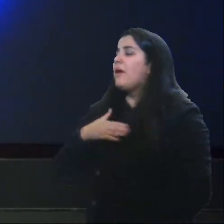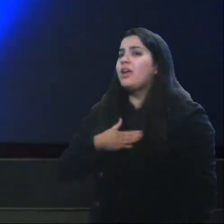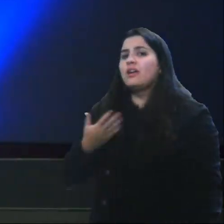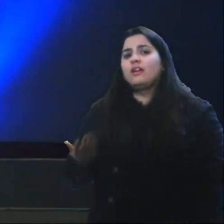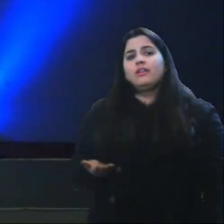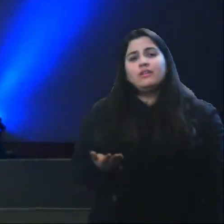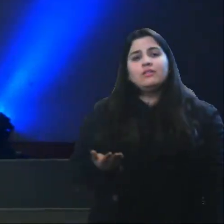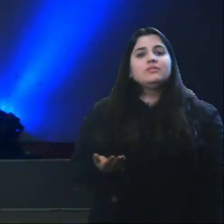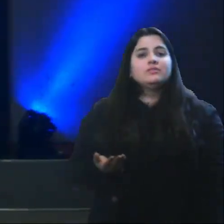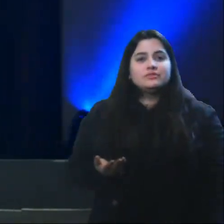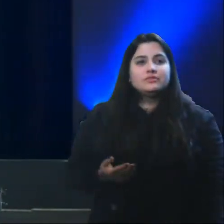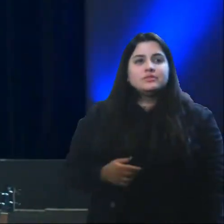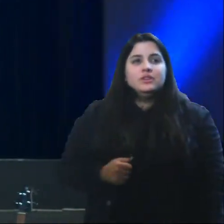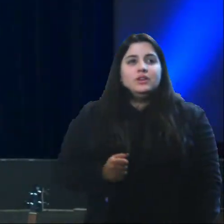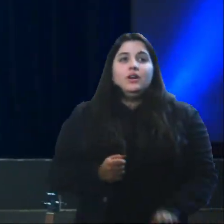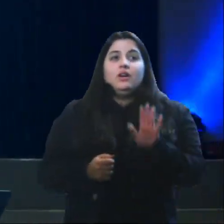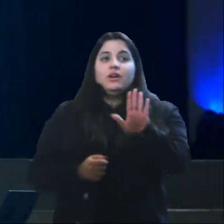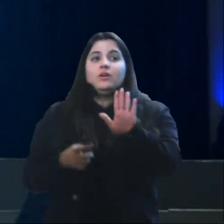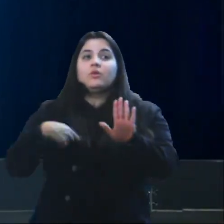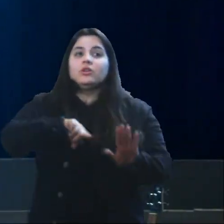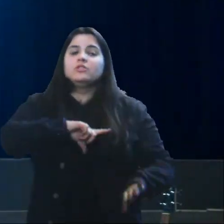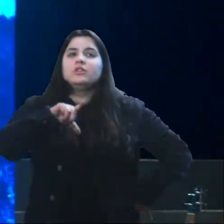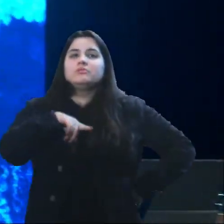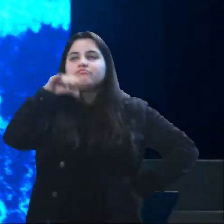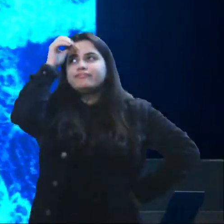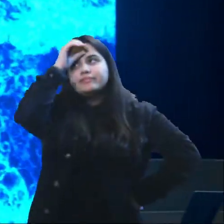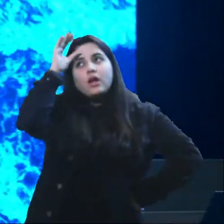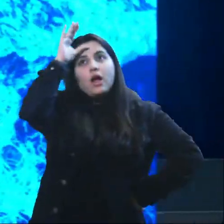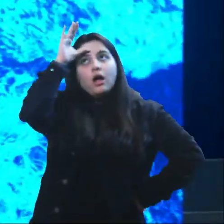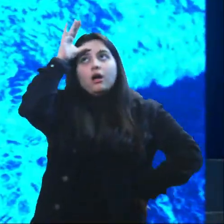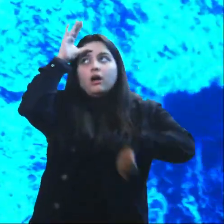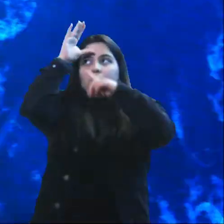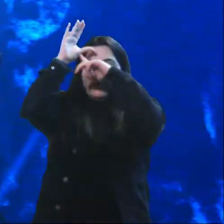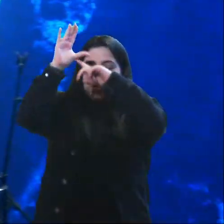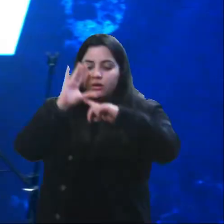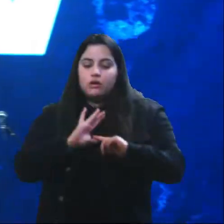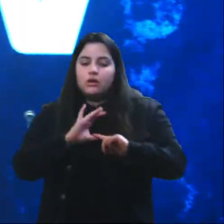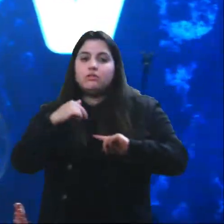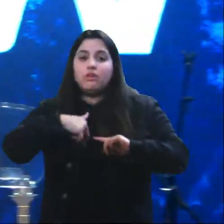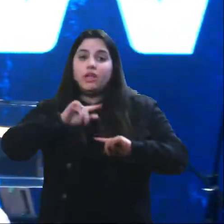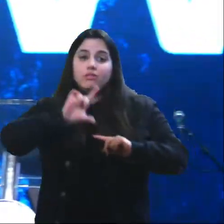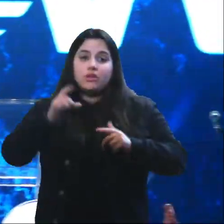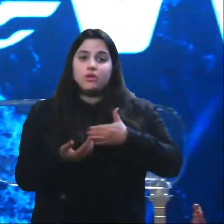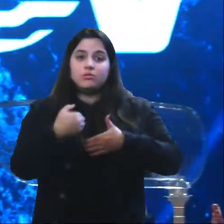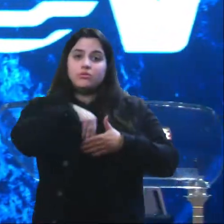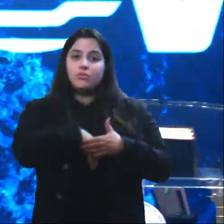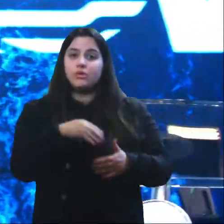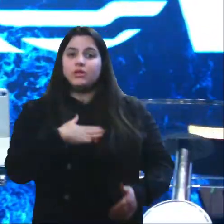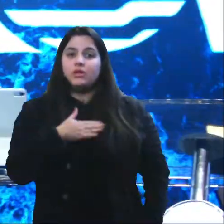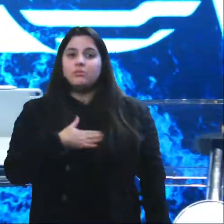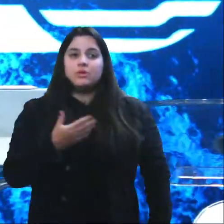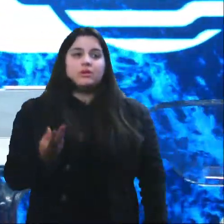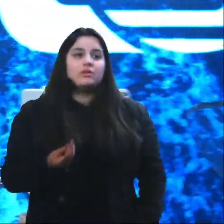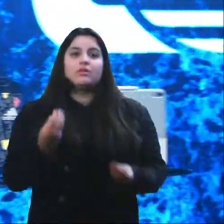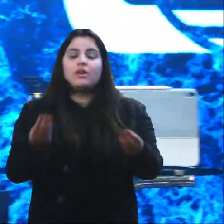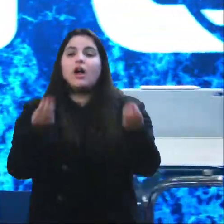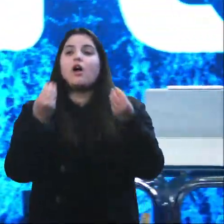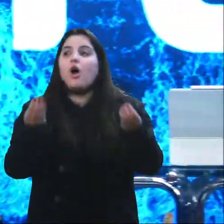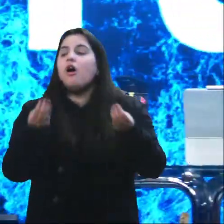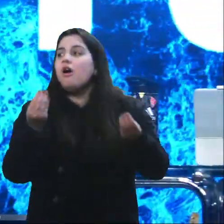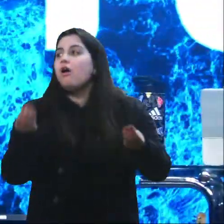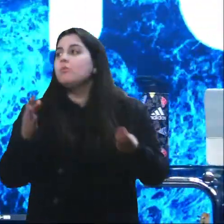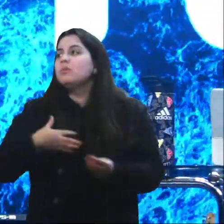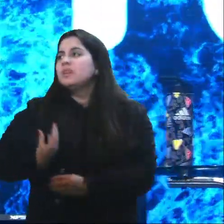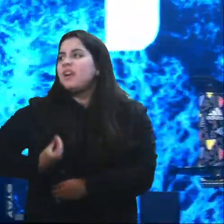Quando nós tomamos consciência que esse Deus mora dentro de nós, como João Batista estava pregando, não tem como a nossa